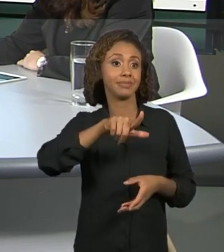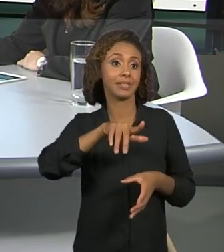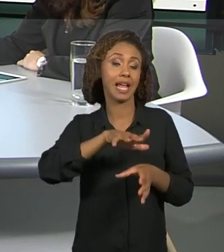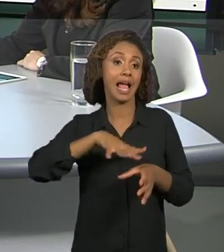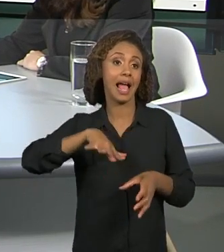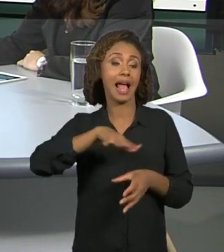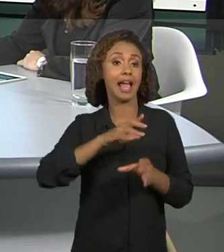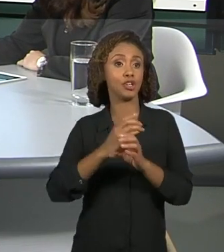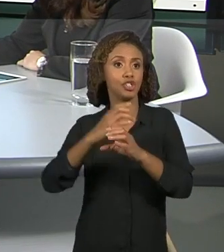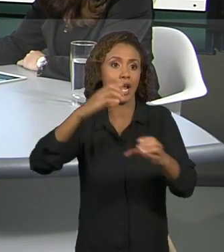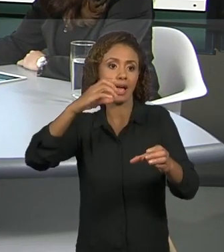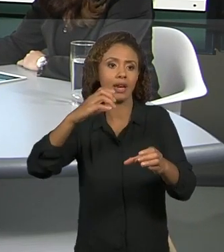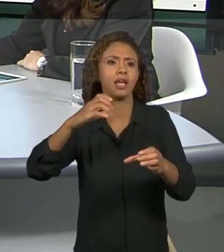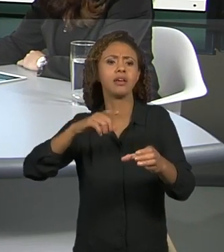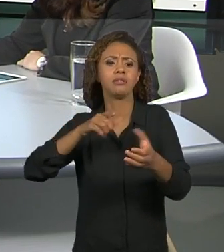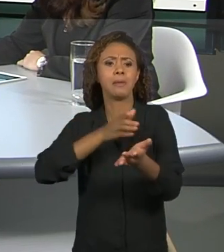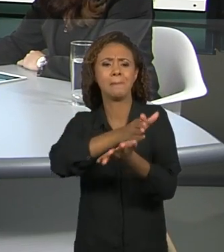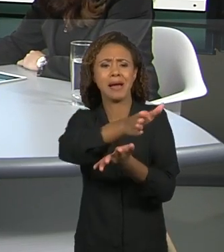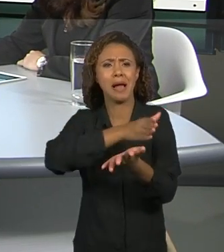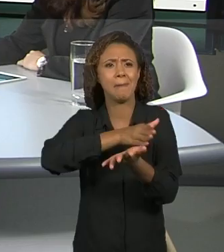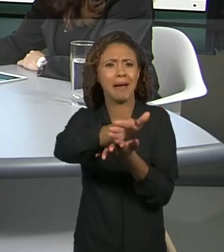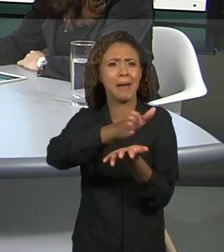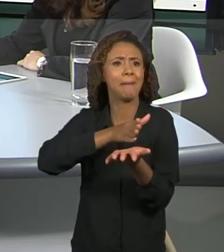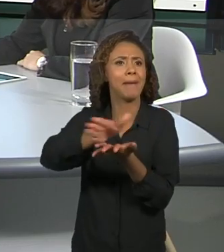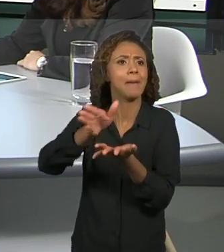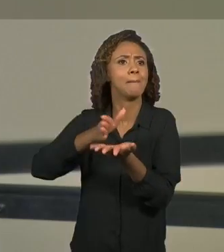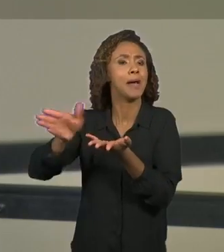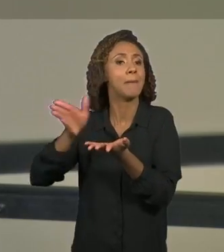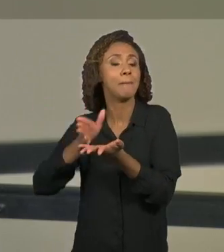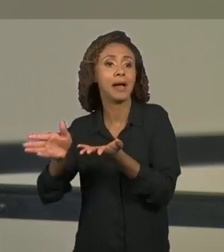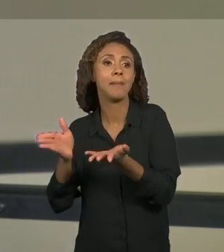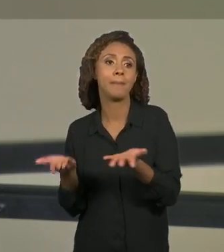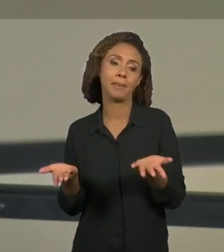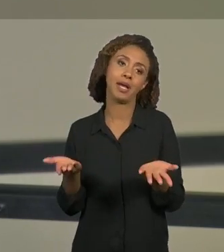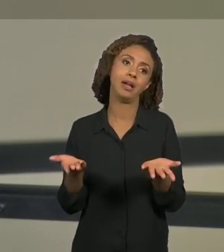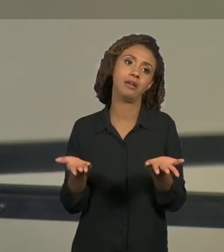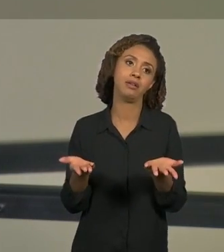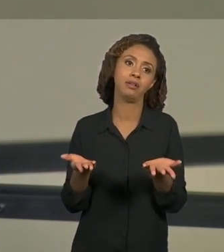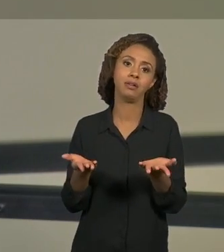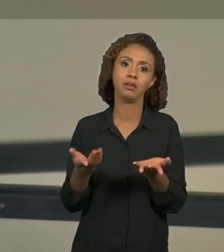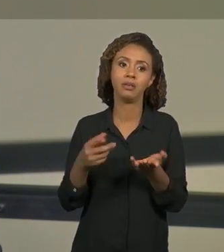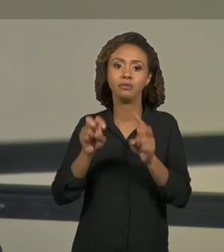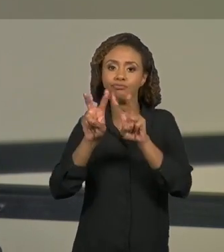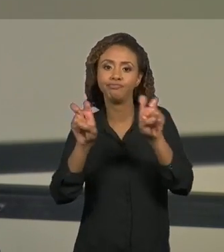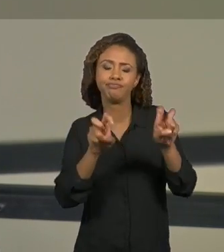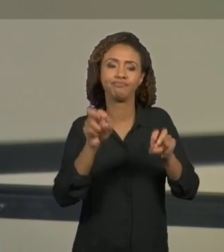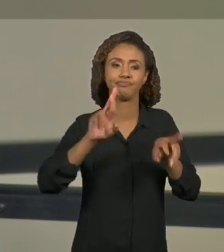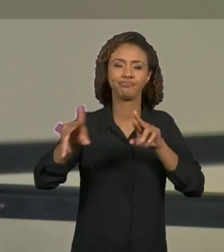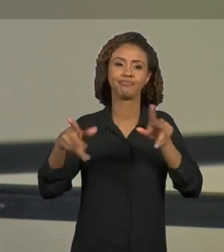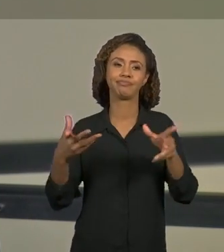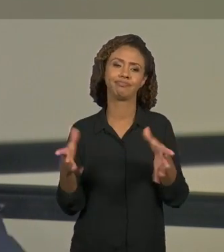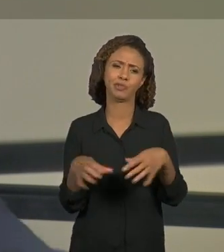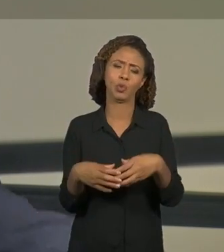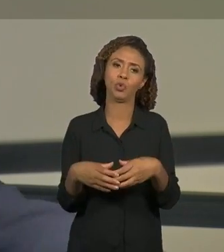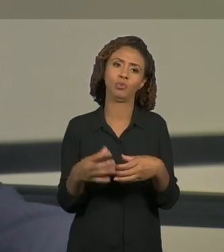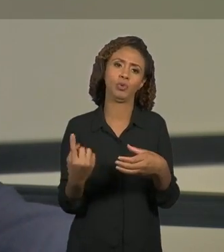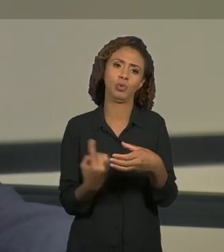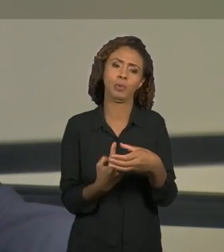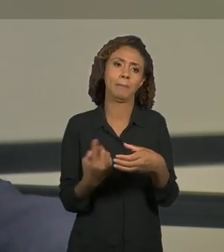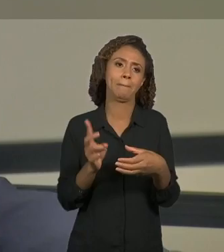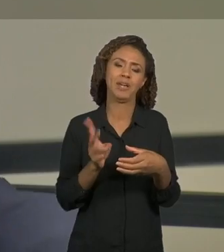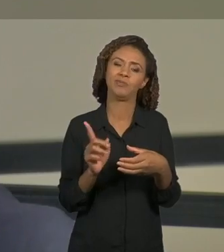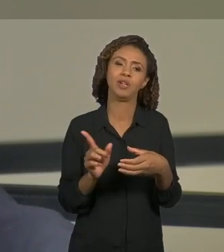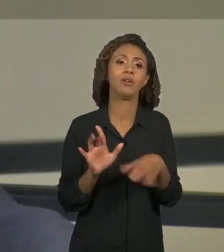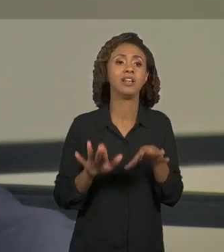formações diferentes e talvez por interesses diferentes né então certamente alguns vão determinada curso em relevo um porque ele